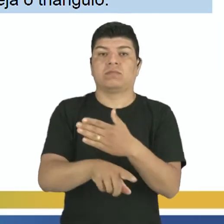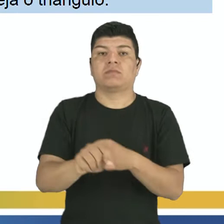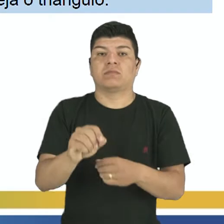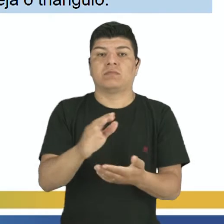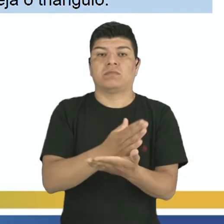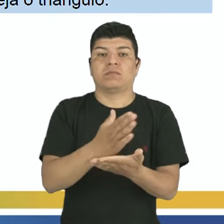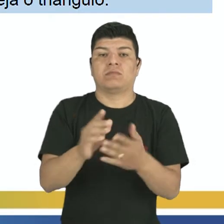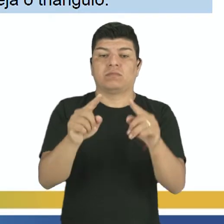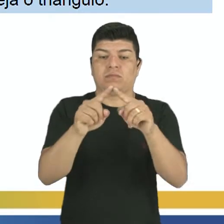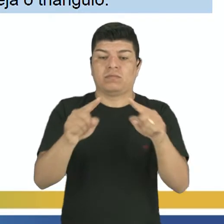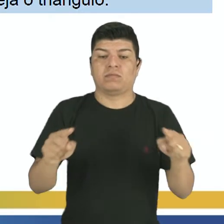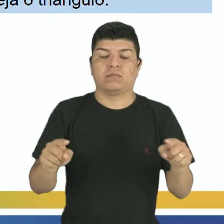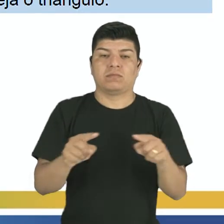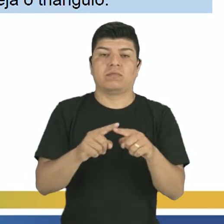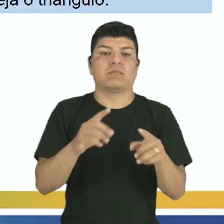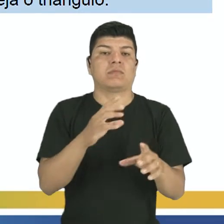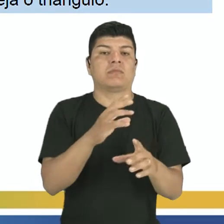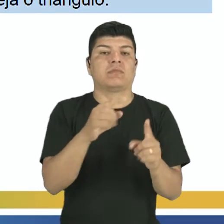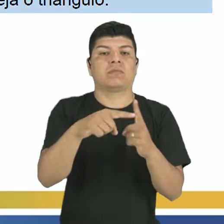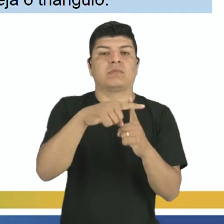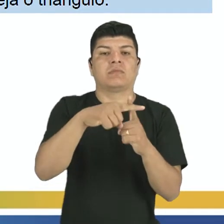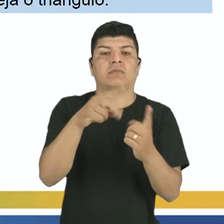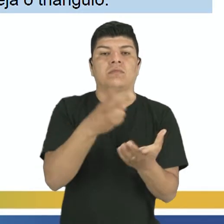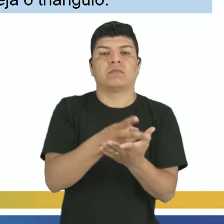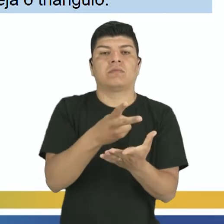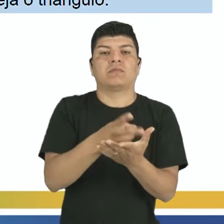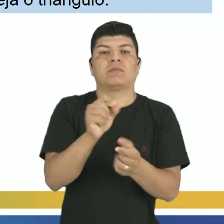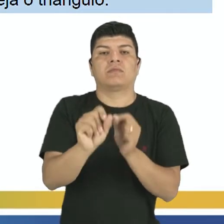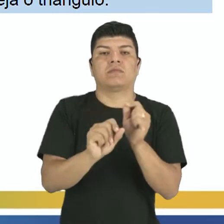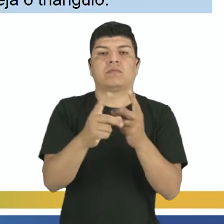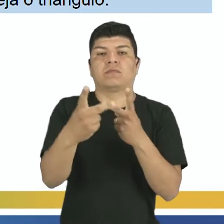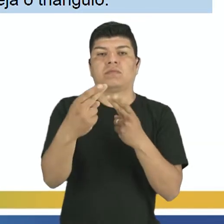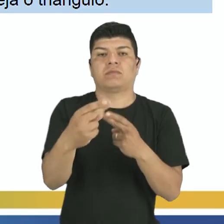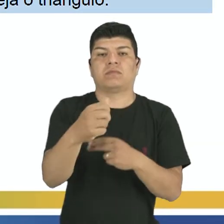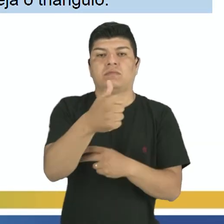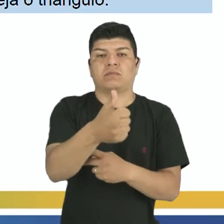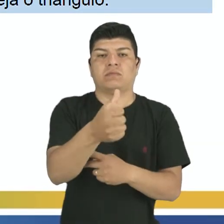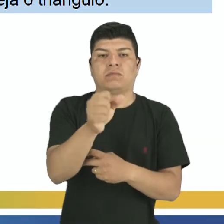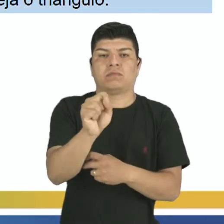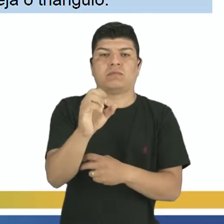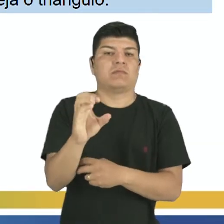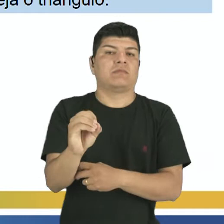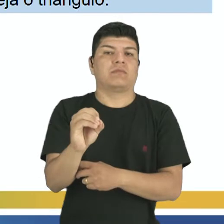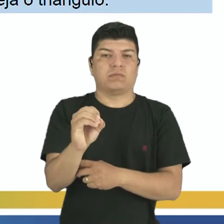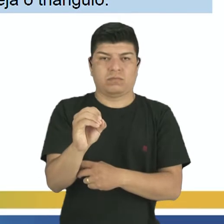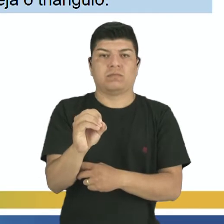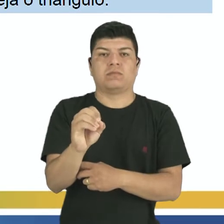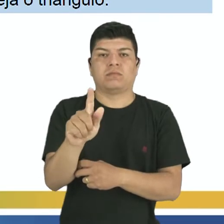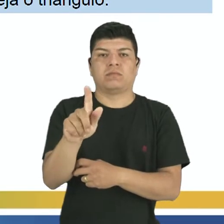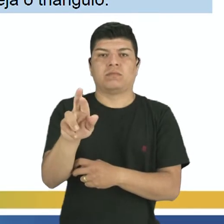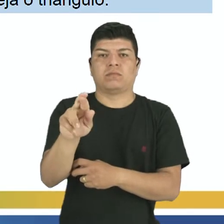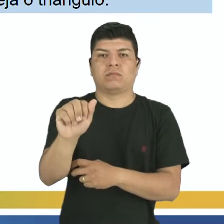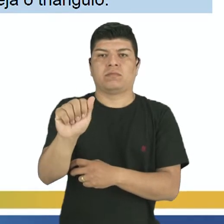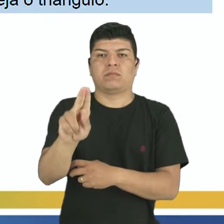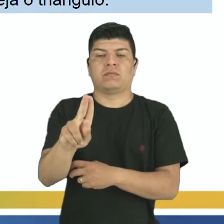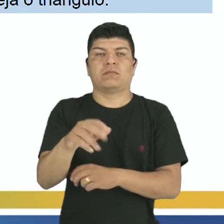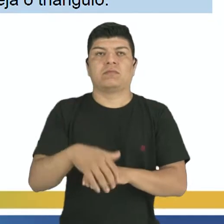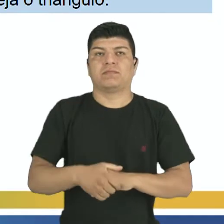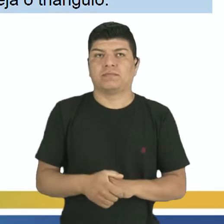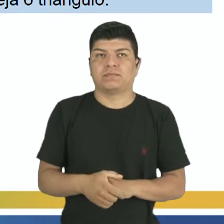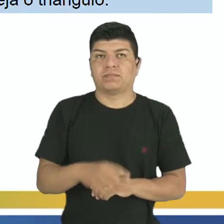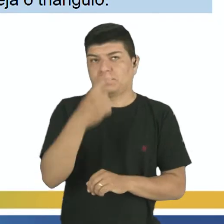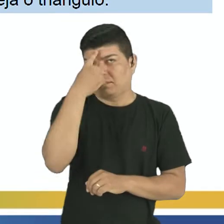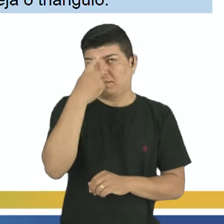qualquer triângulo e a soma deles sempre vai ser igual a 180 graus. A figura a